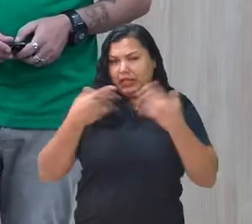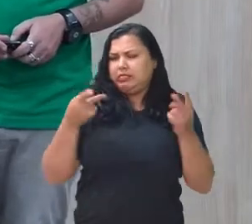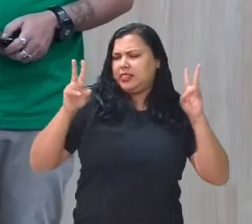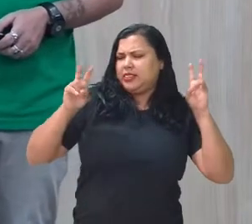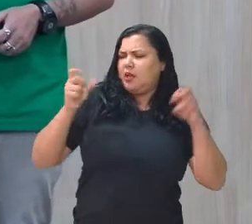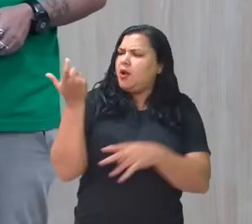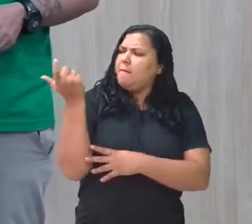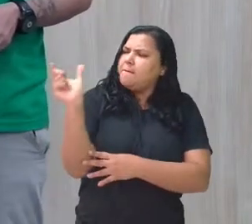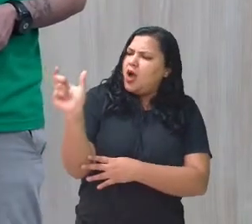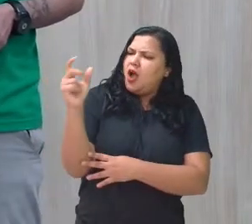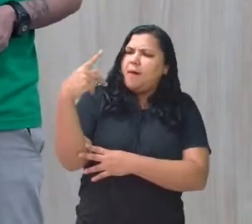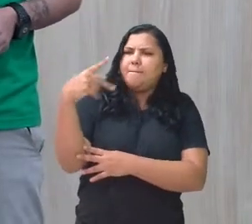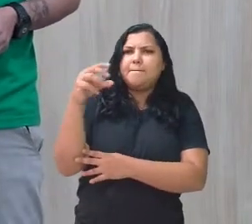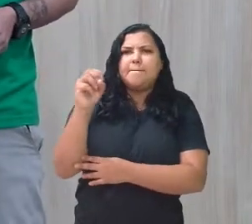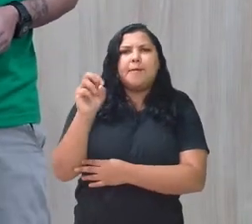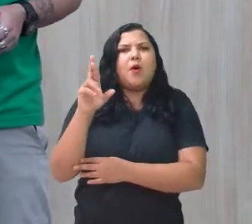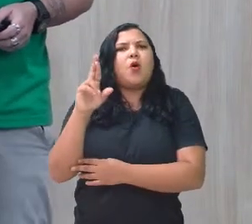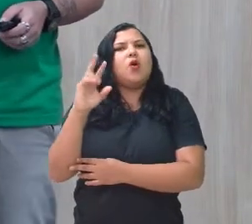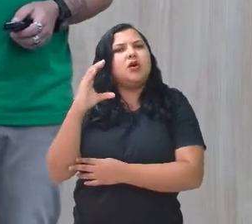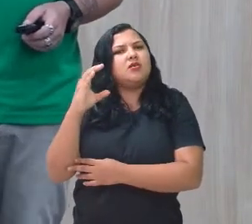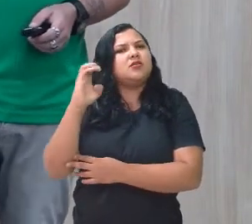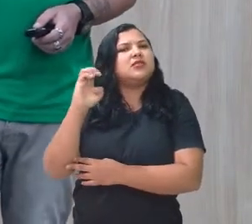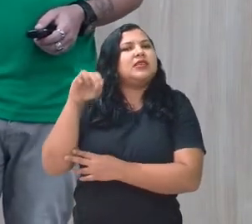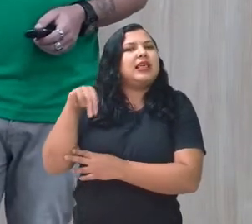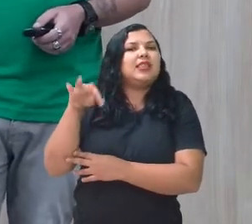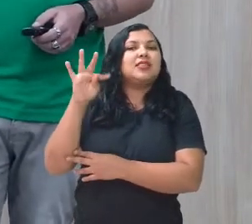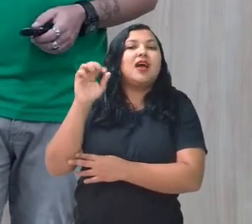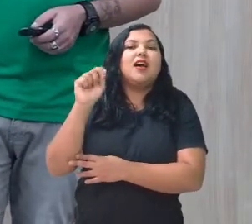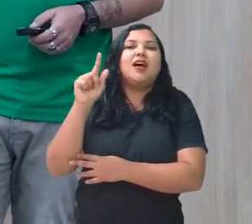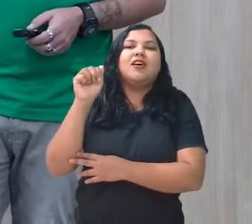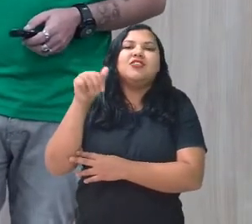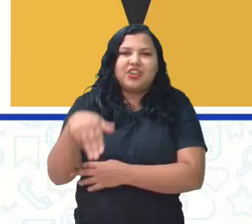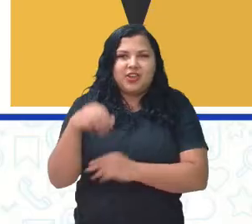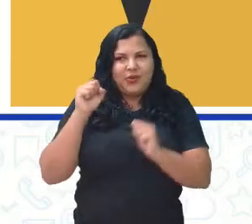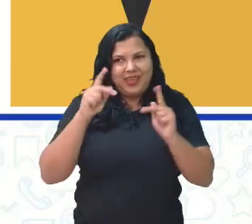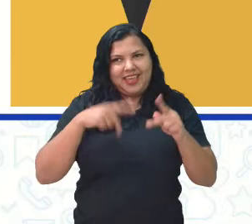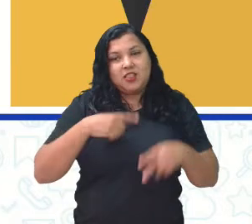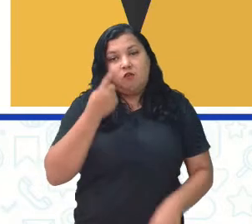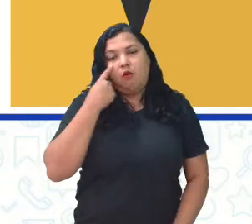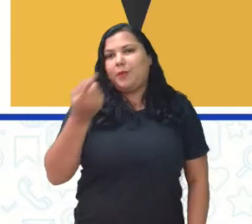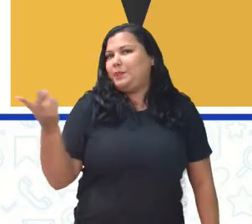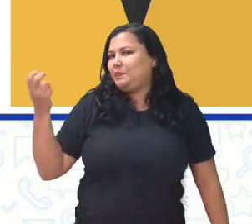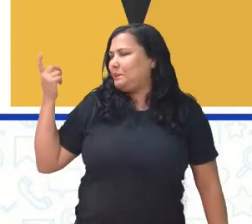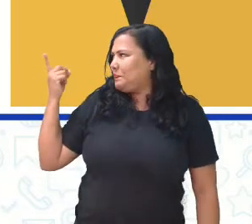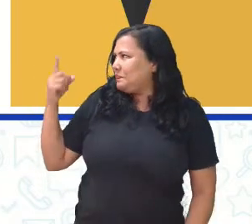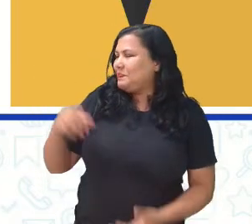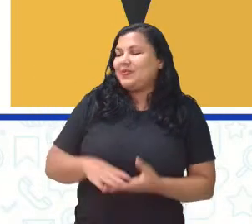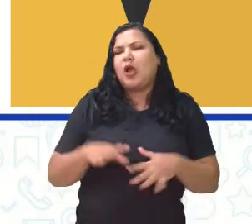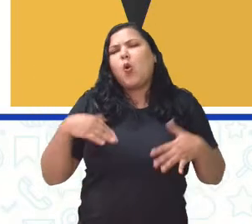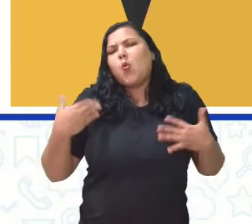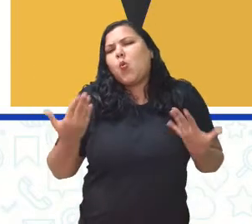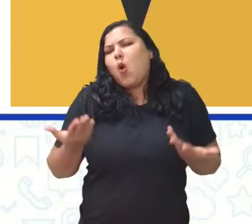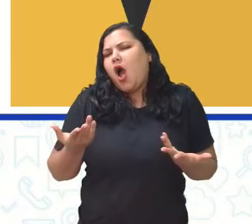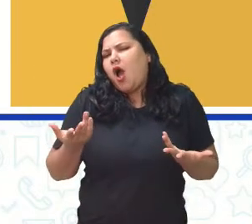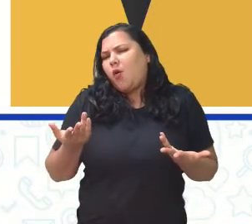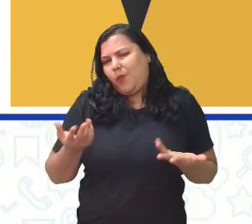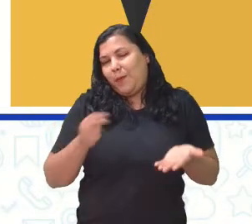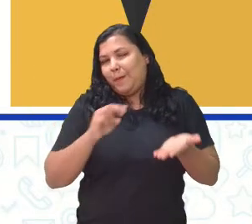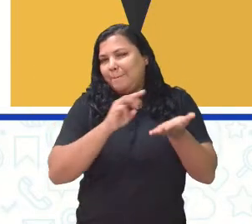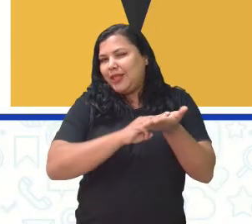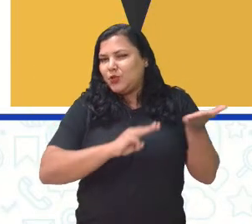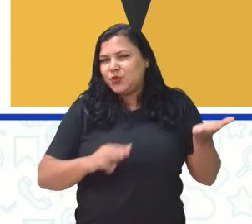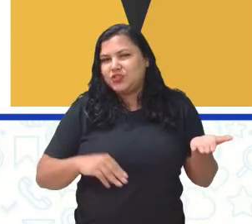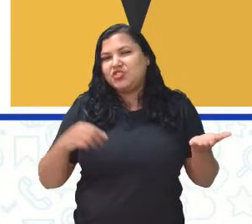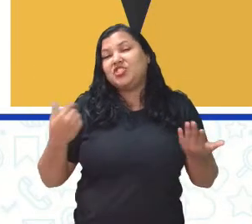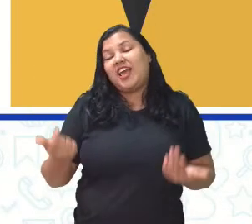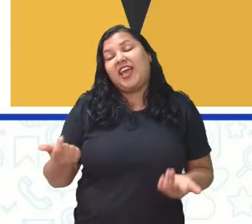nome de porcentagem, tá certo? Então vamos primeiro entender um pouco aí como é esse método que eu estou tentando fazer referência, como meu pai faz